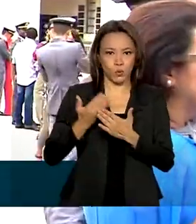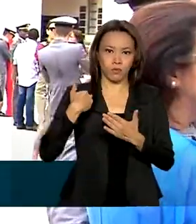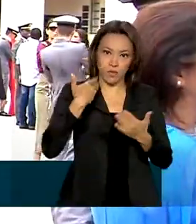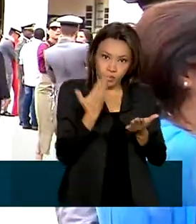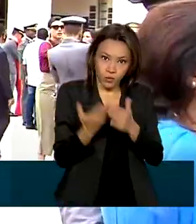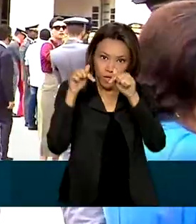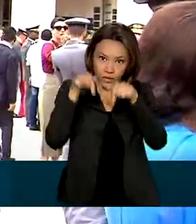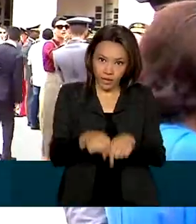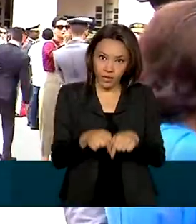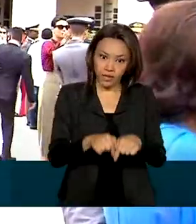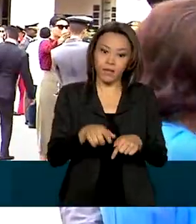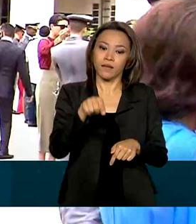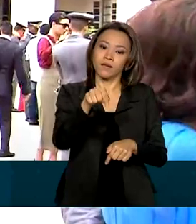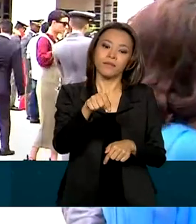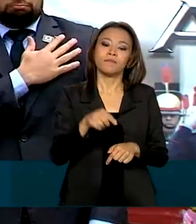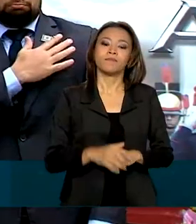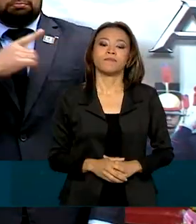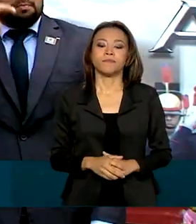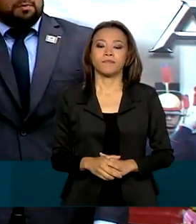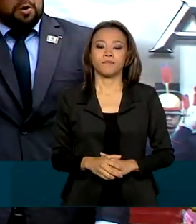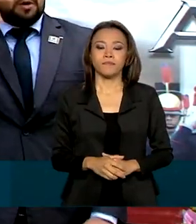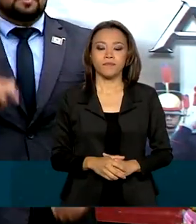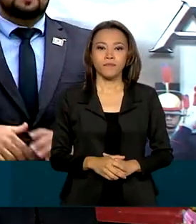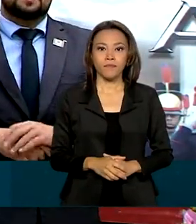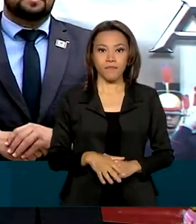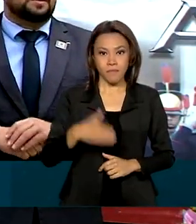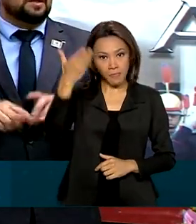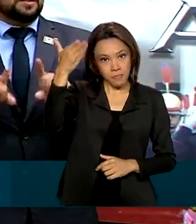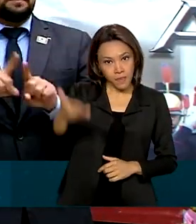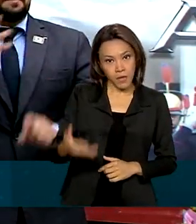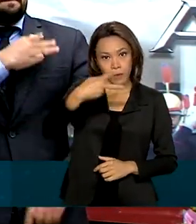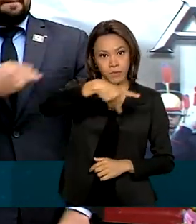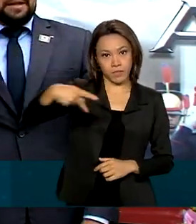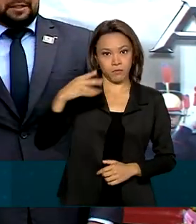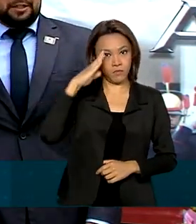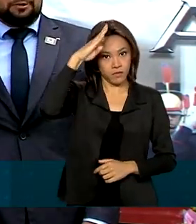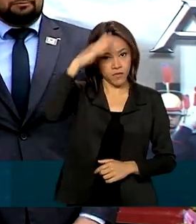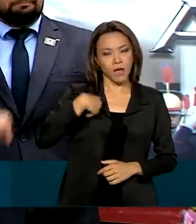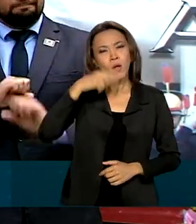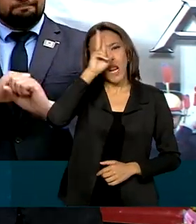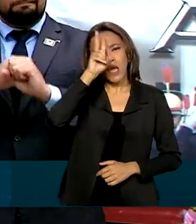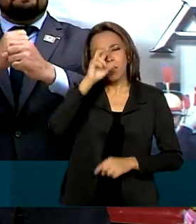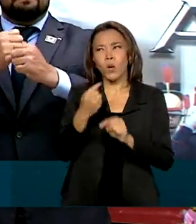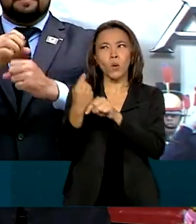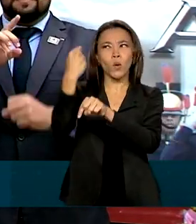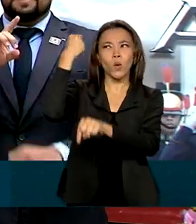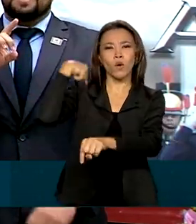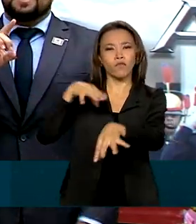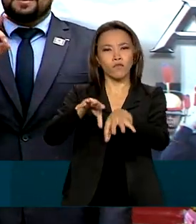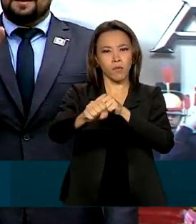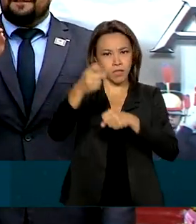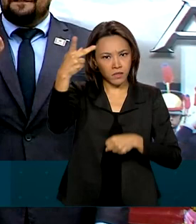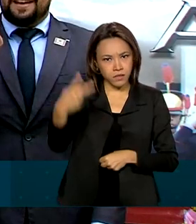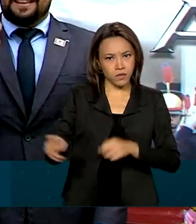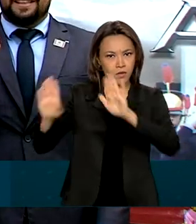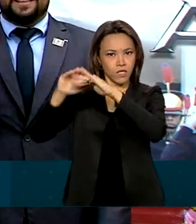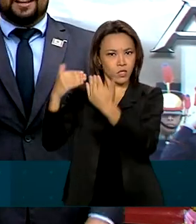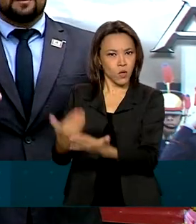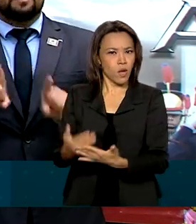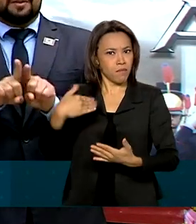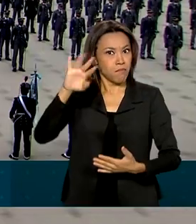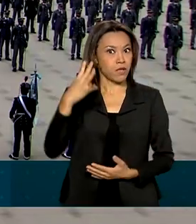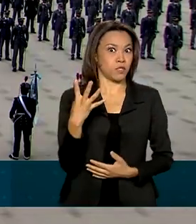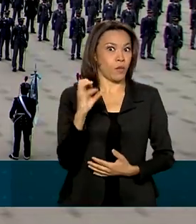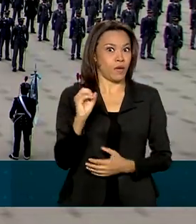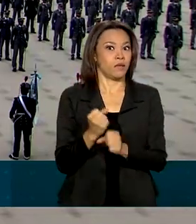que equivale a aspirante aqui no Brasil. O presidente Jair Bolsonaro lembrou sua formação na AMAN há mais de